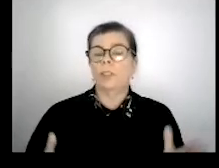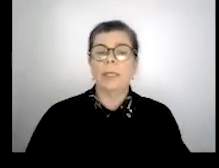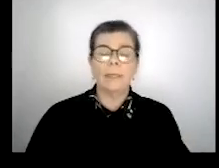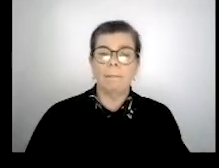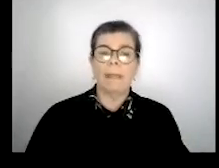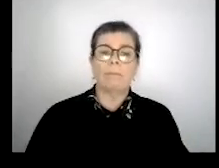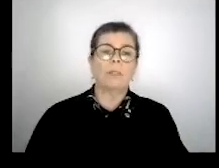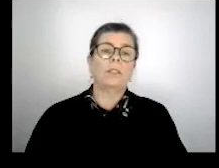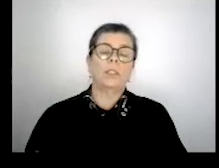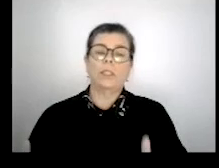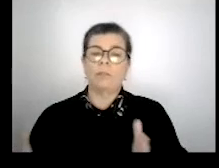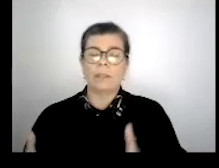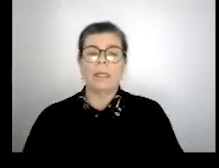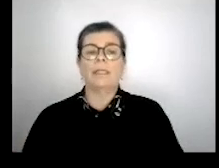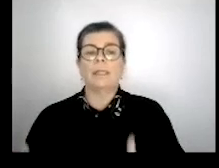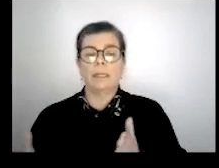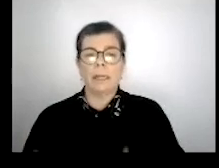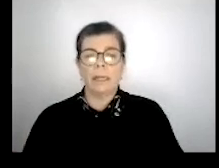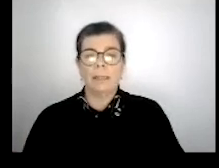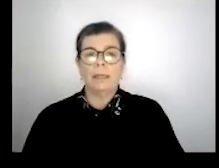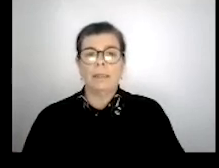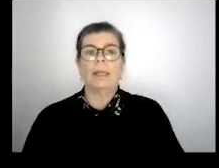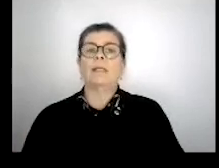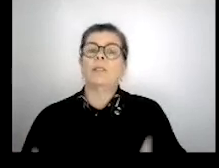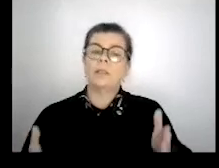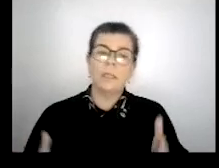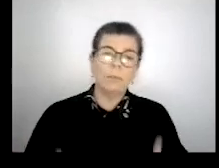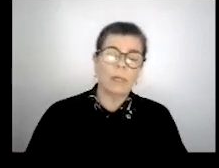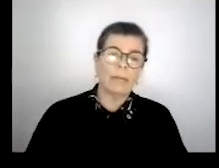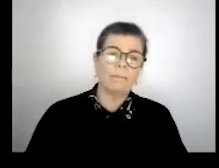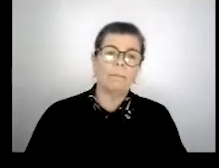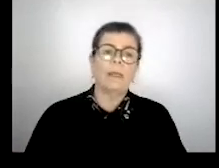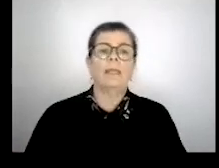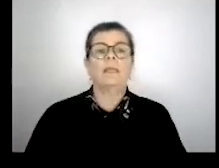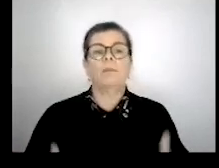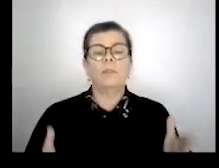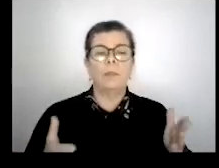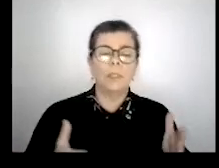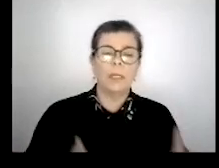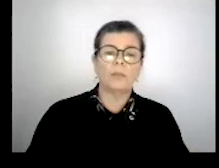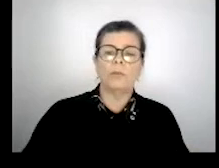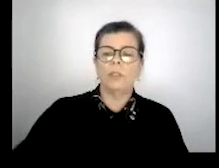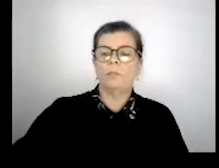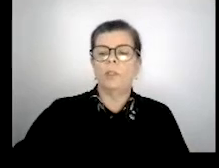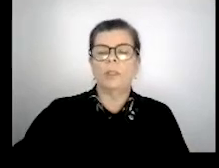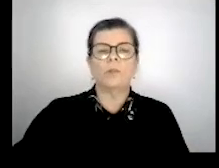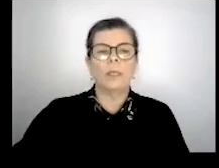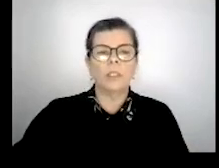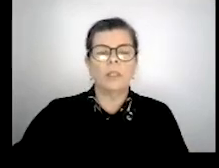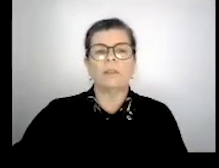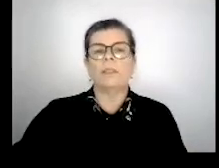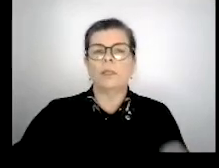hoje a gente tem, é importante a gente fazer, treinar, né, a gente simular, né, e depois realmente ter ações de